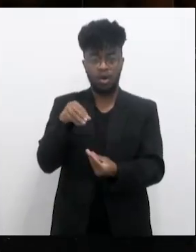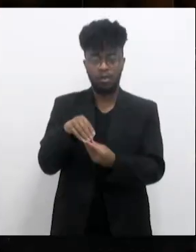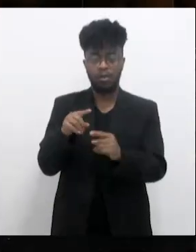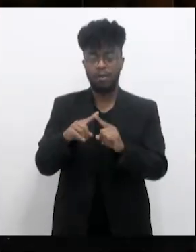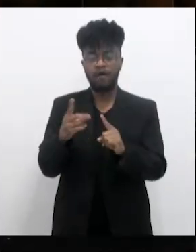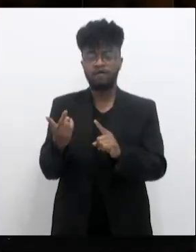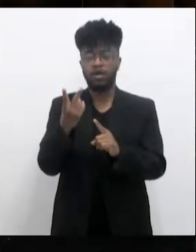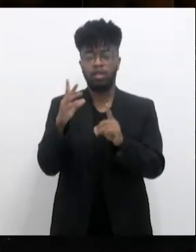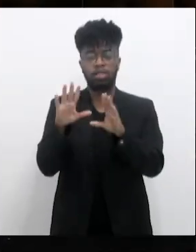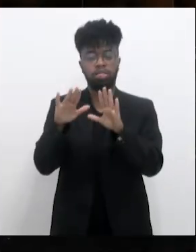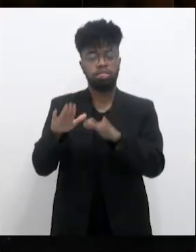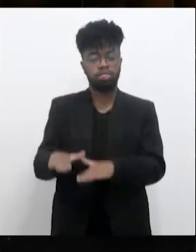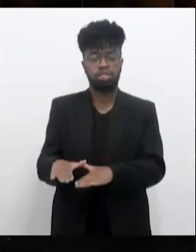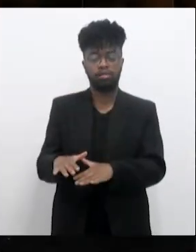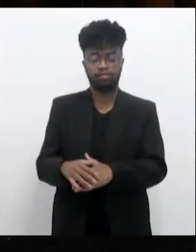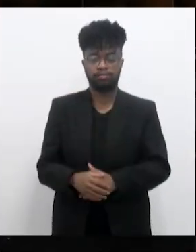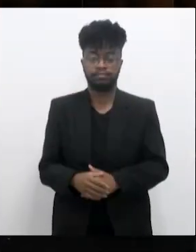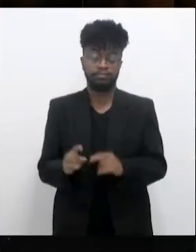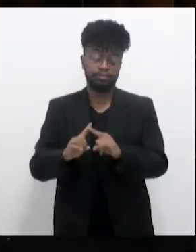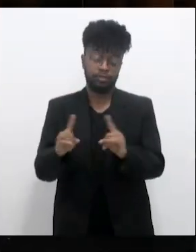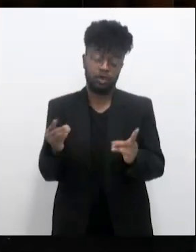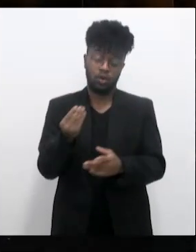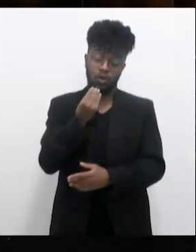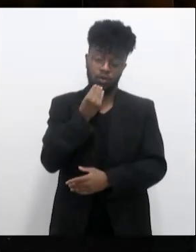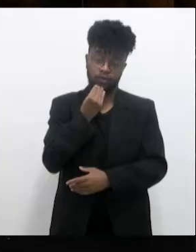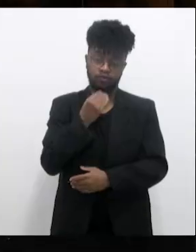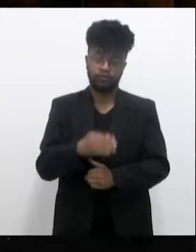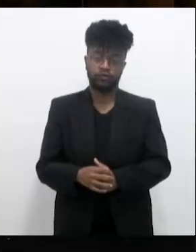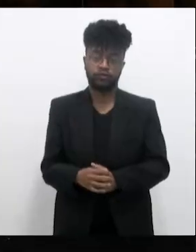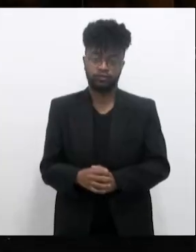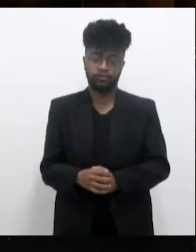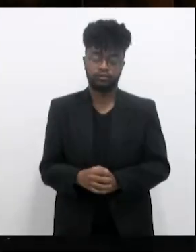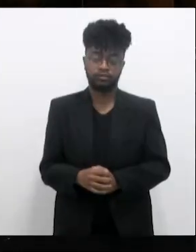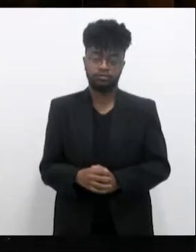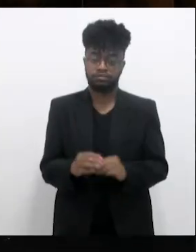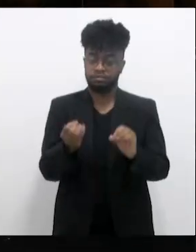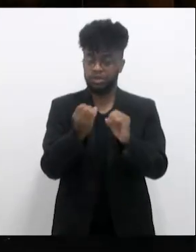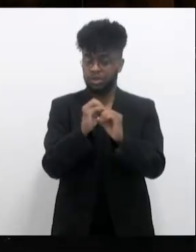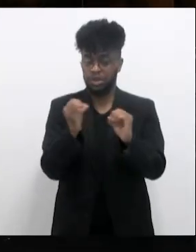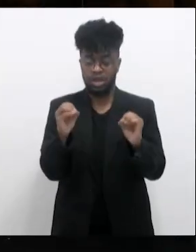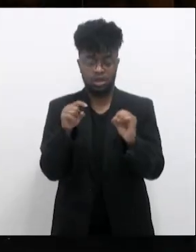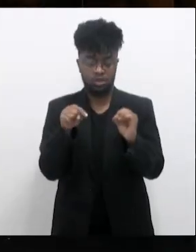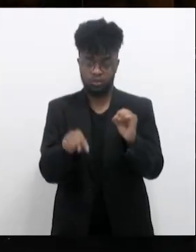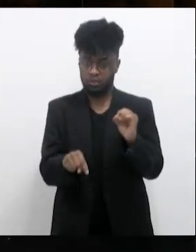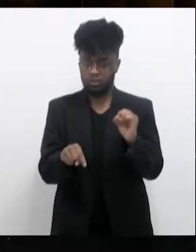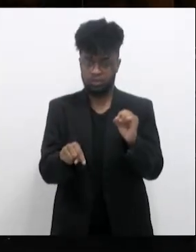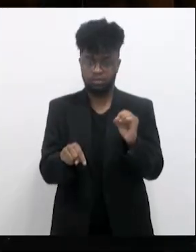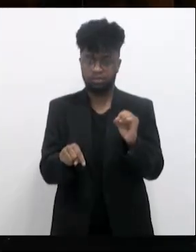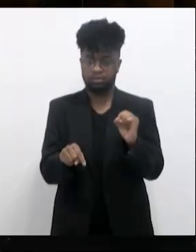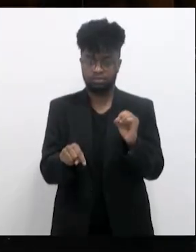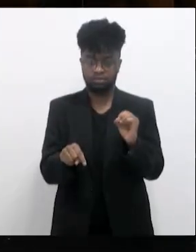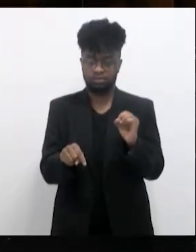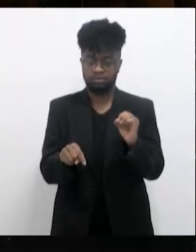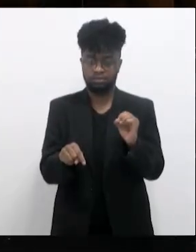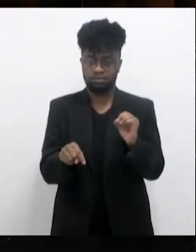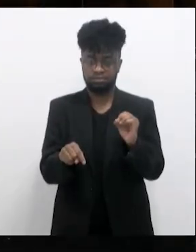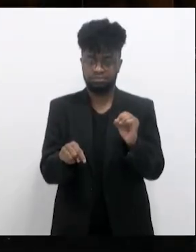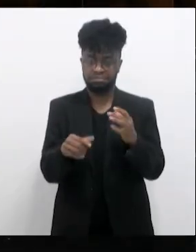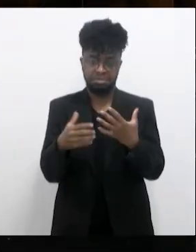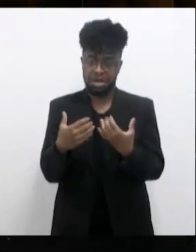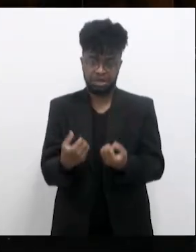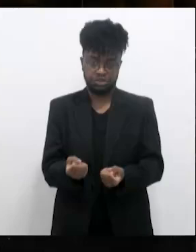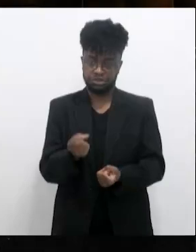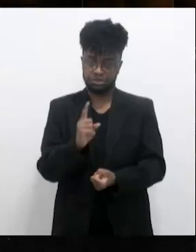baixo. Mas, evidentemente, que nenhum de nós se conforma